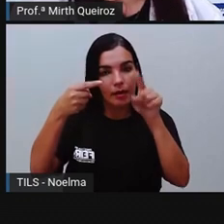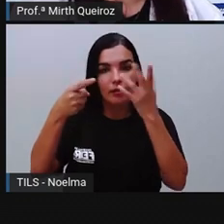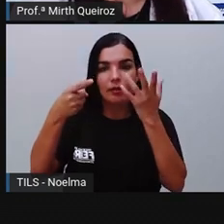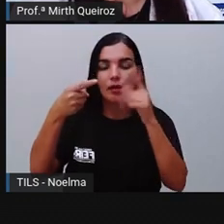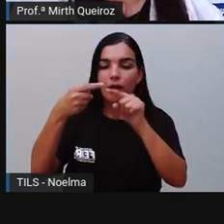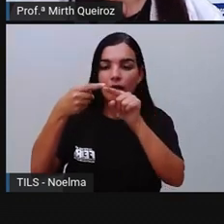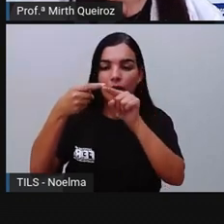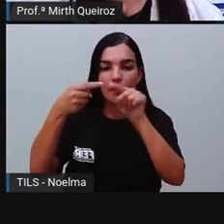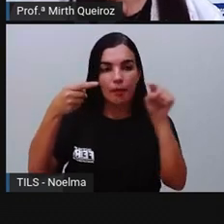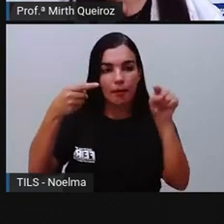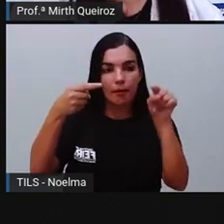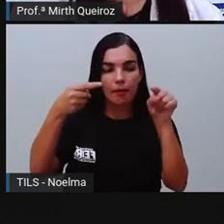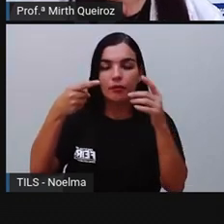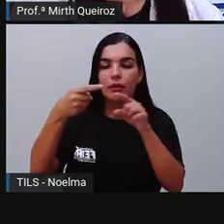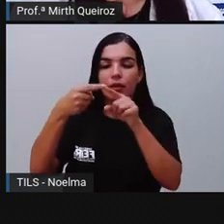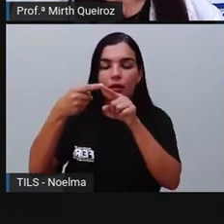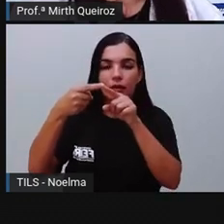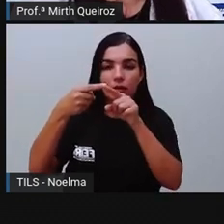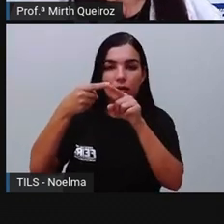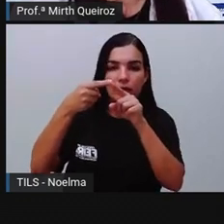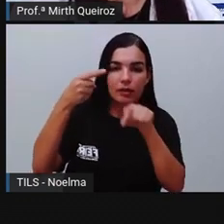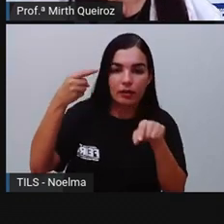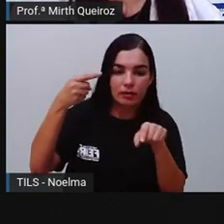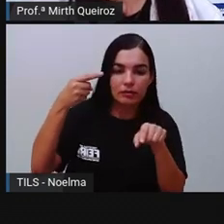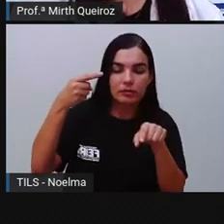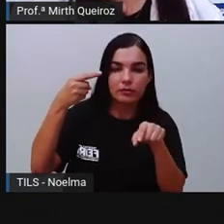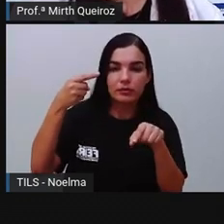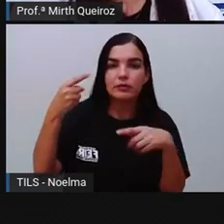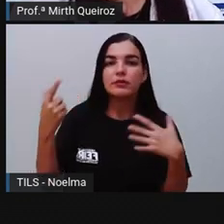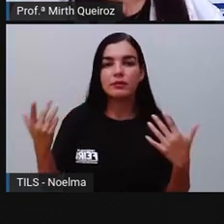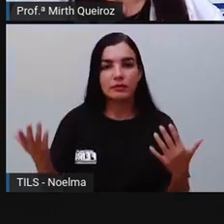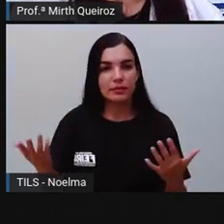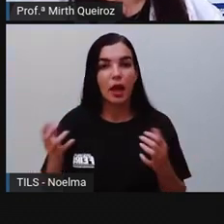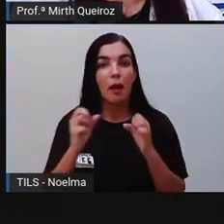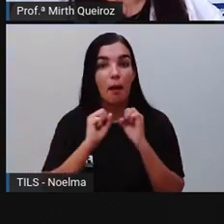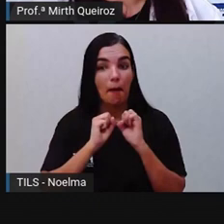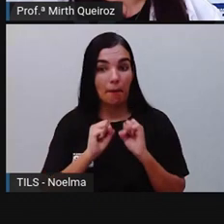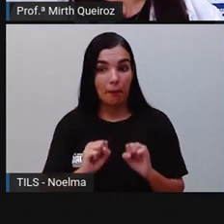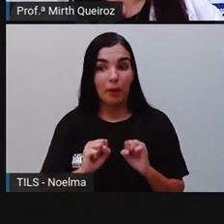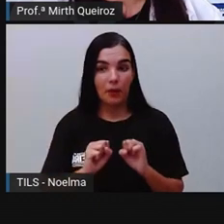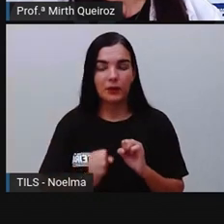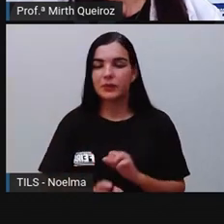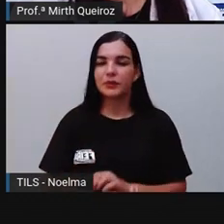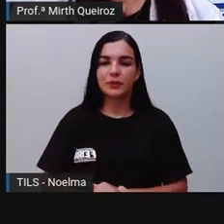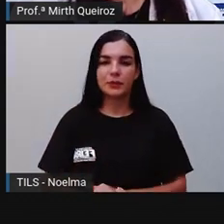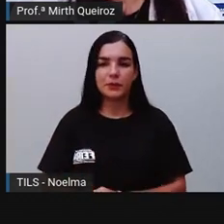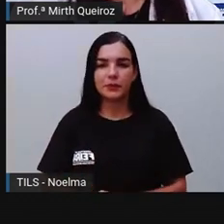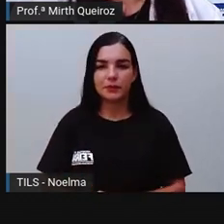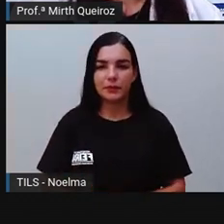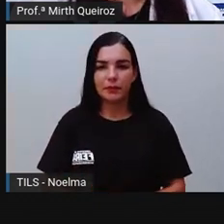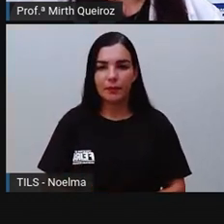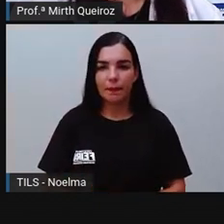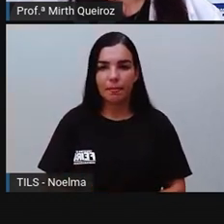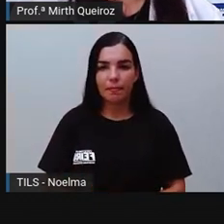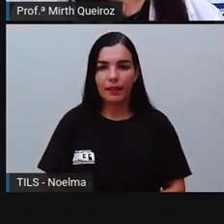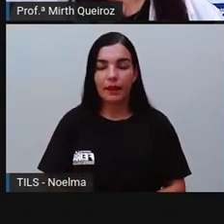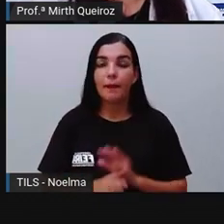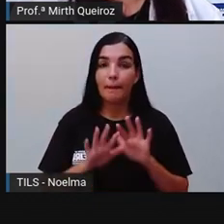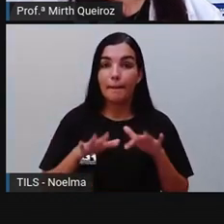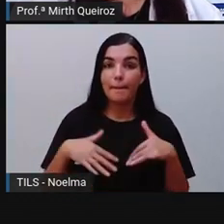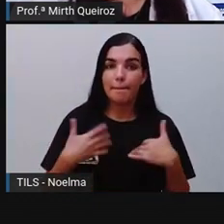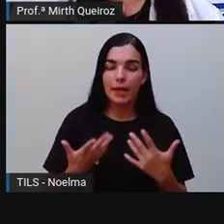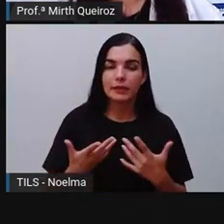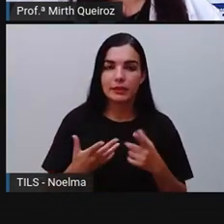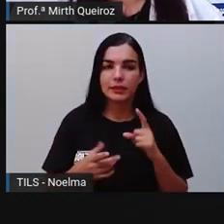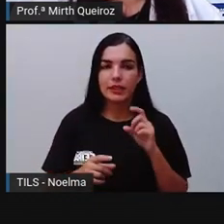com Gabriel, Laís com Marisa, Laís com Ricardo. O fato é que tem